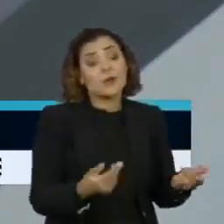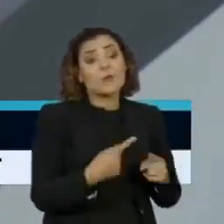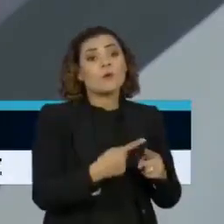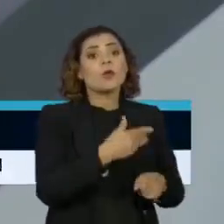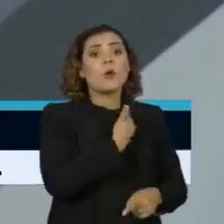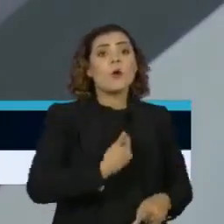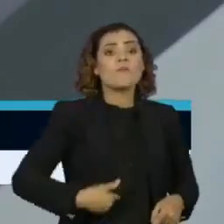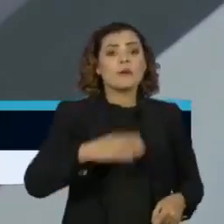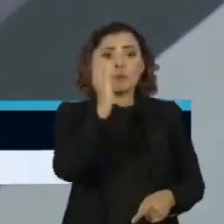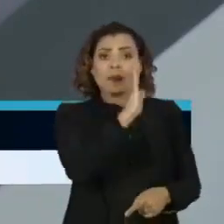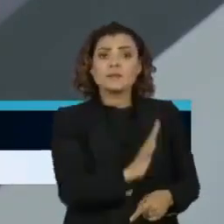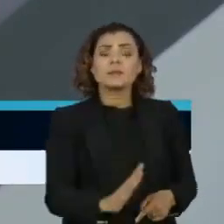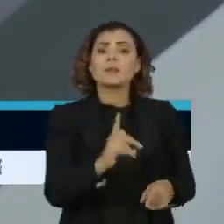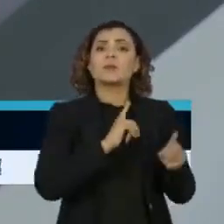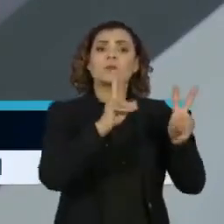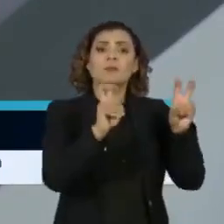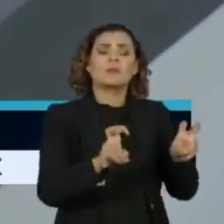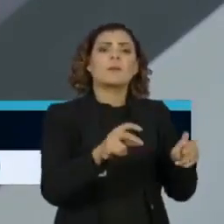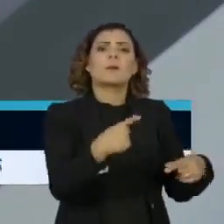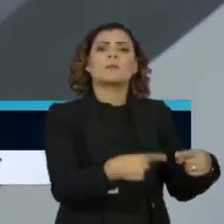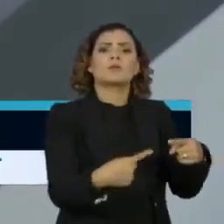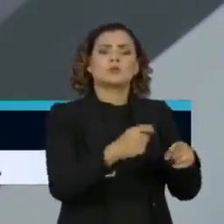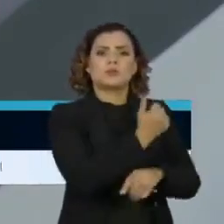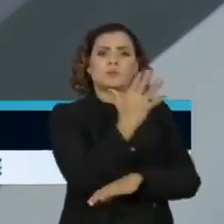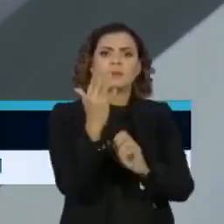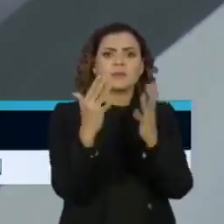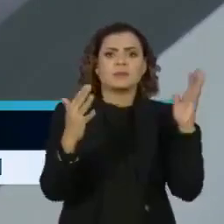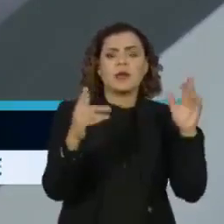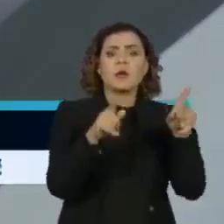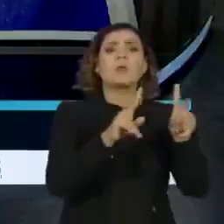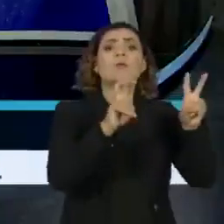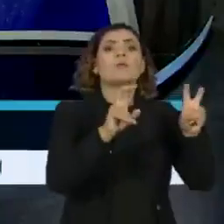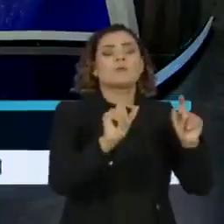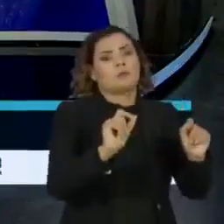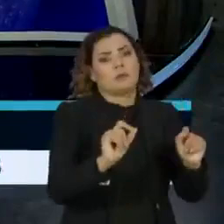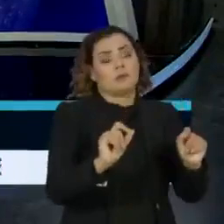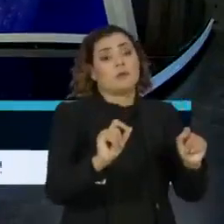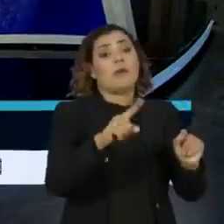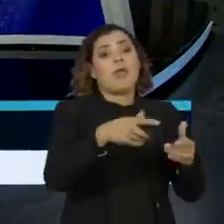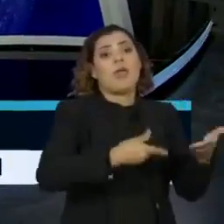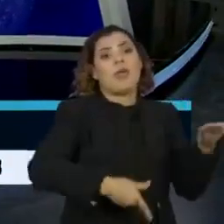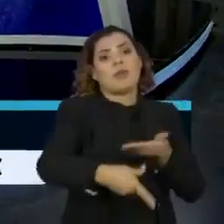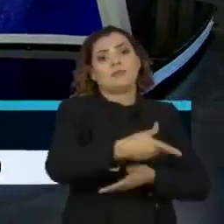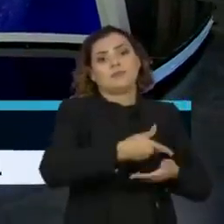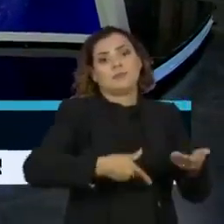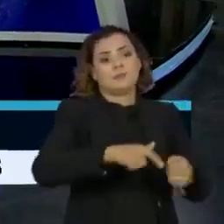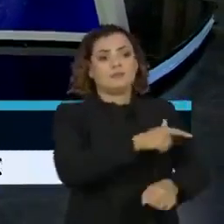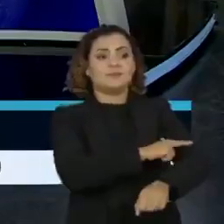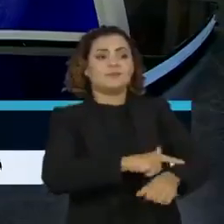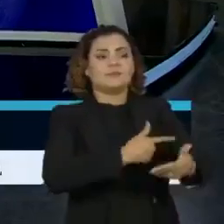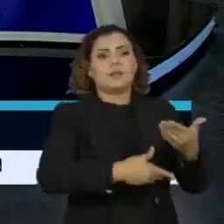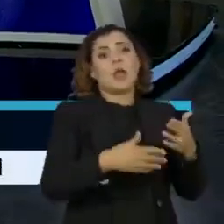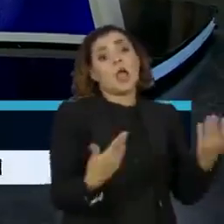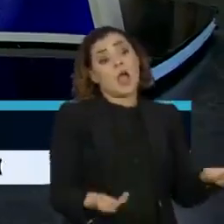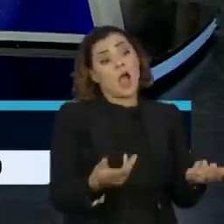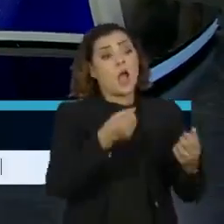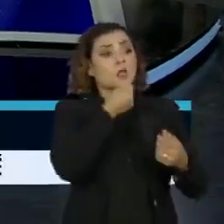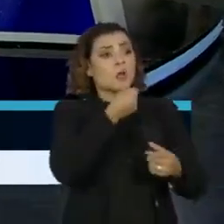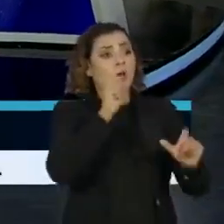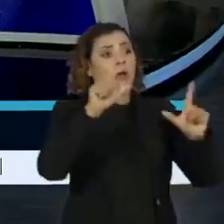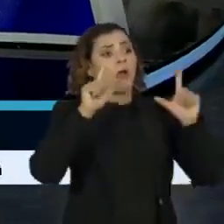governo brasileiro trata política ambiental ou repercussão como problema de imagem, de relações públicas. Ele acha que os